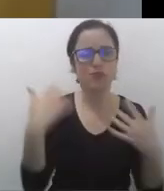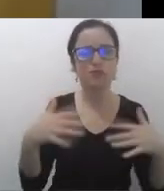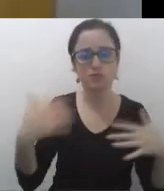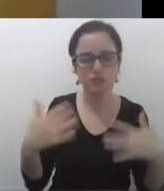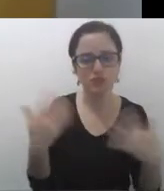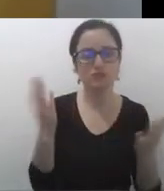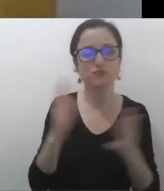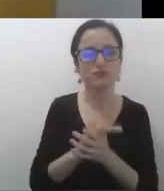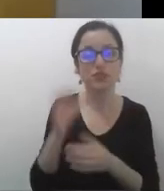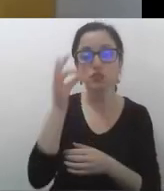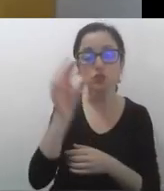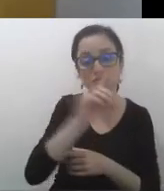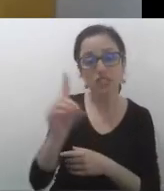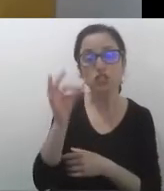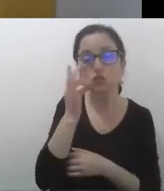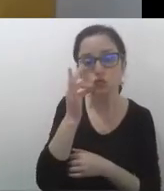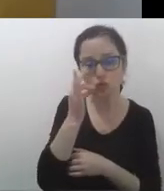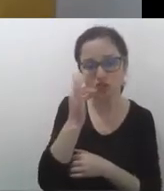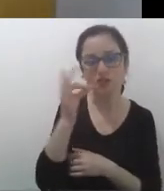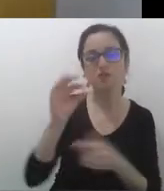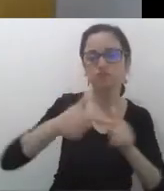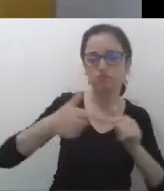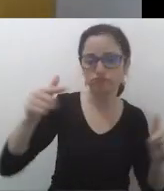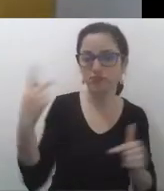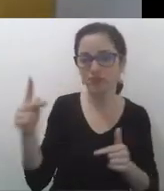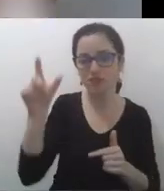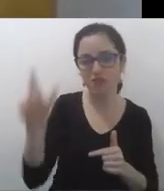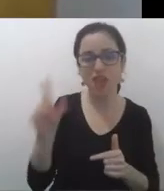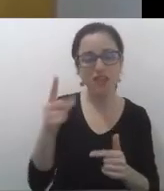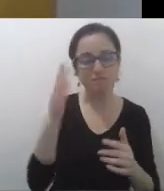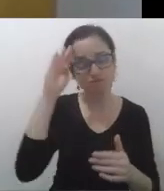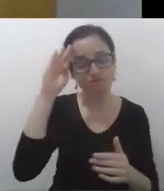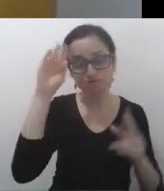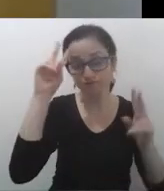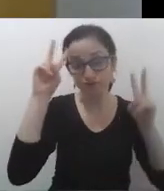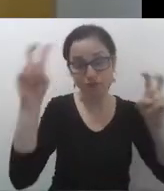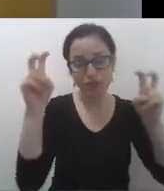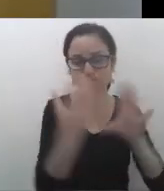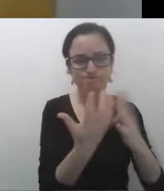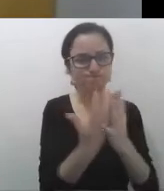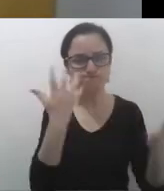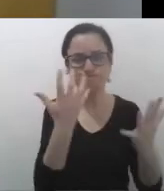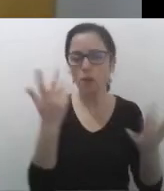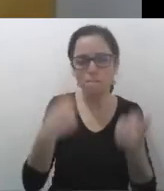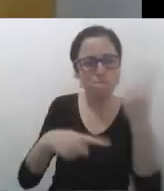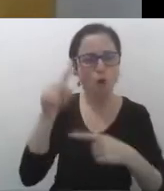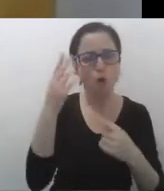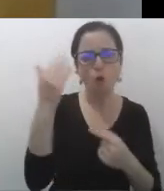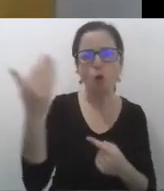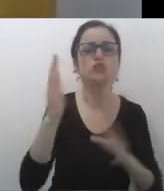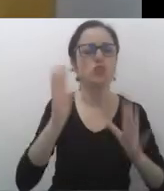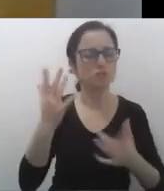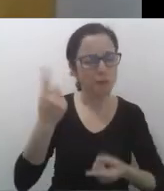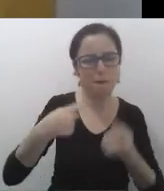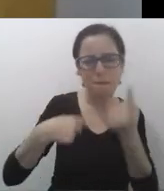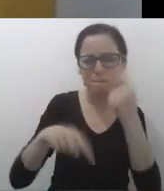né, do Max Bill, o design suíço, o concretismo, né, essa reverência, e que